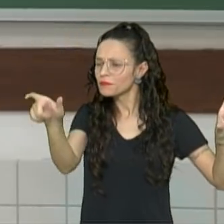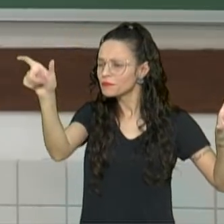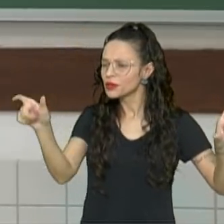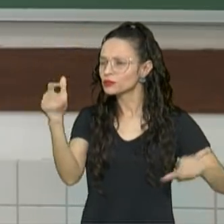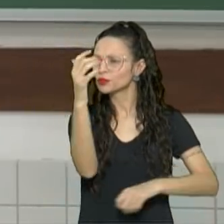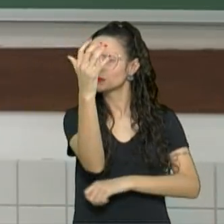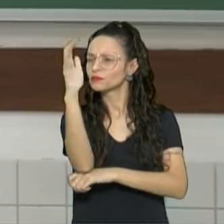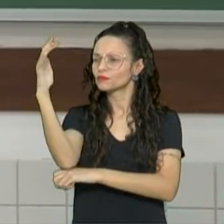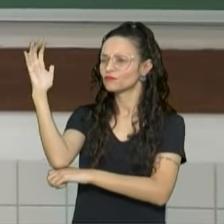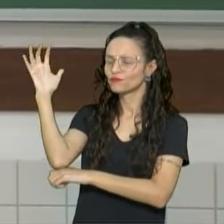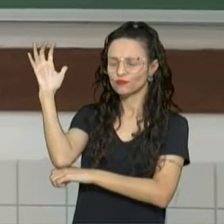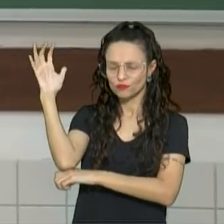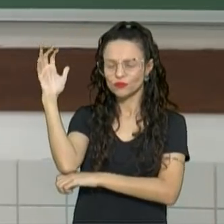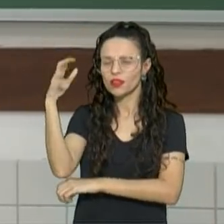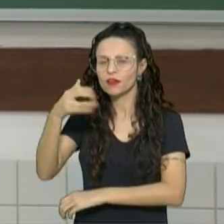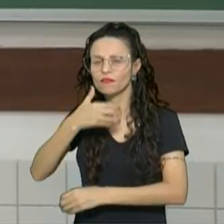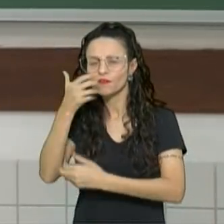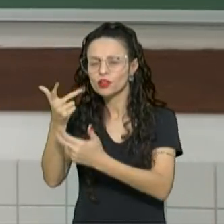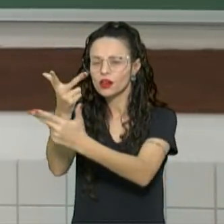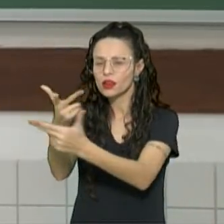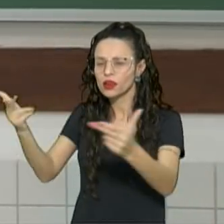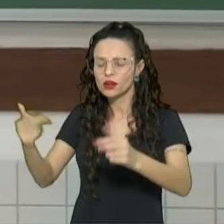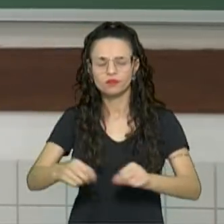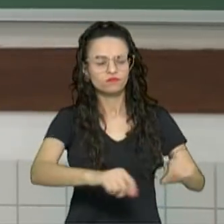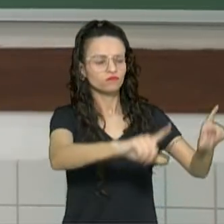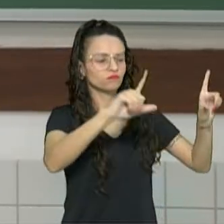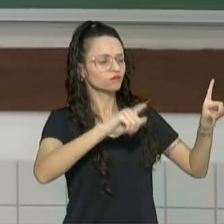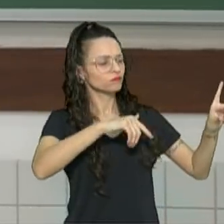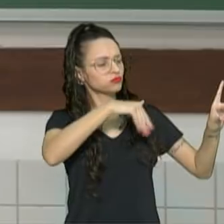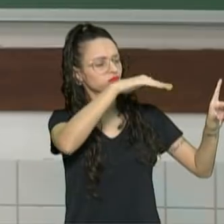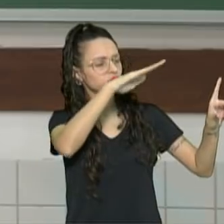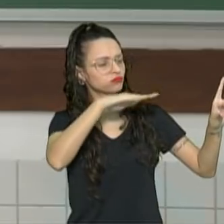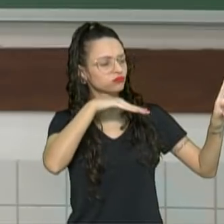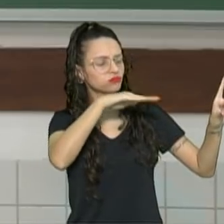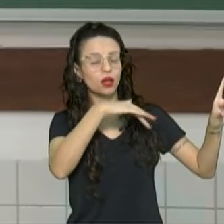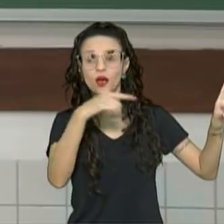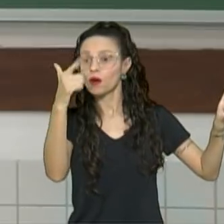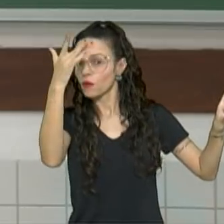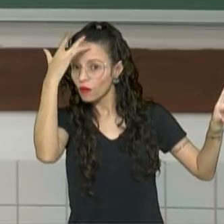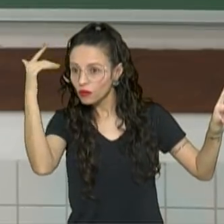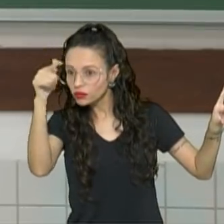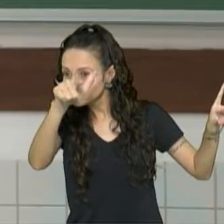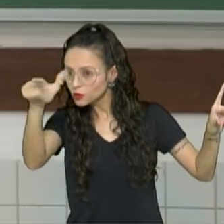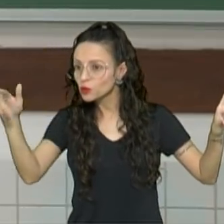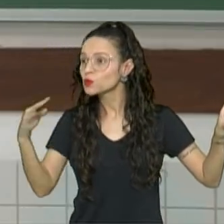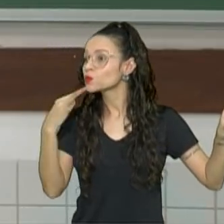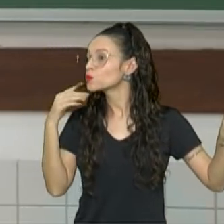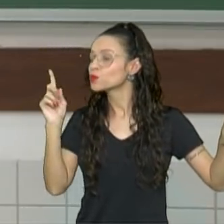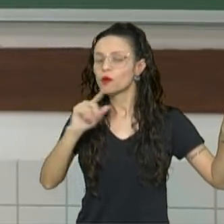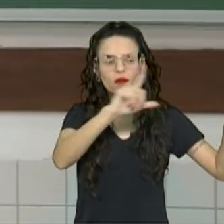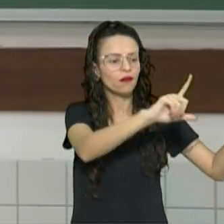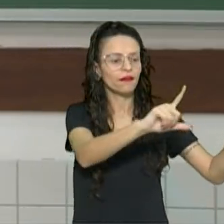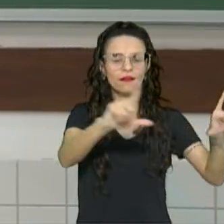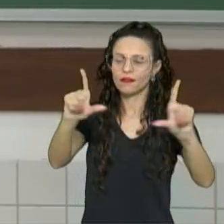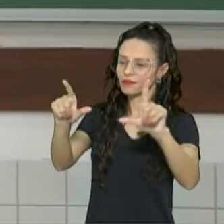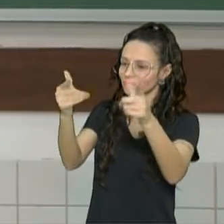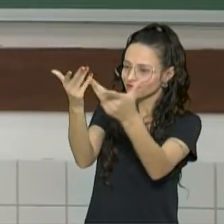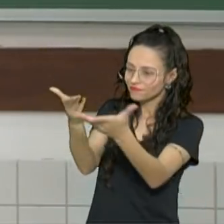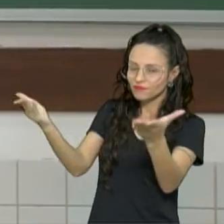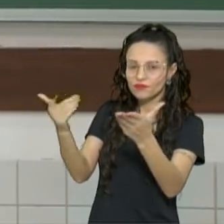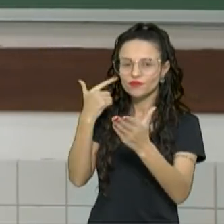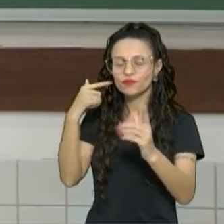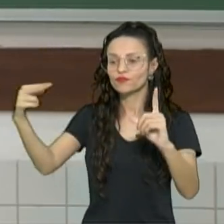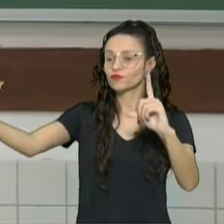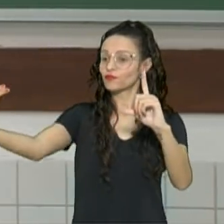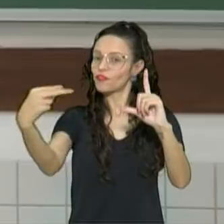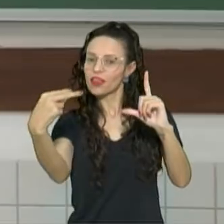frutas e verduras, para que as outras pessoas que não conhecessem esses novos mundos pudessem ver, porque não